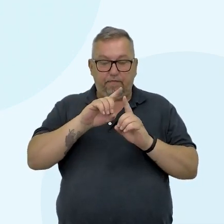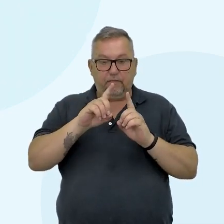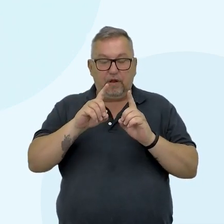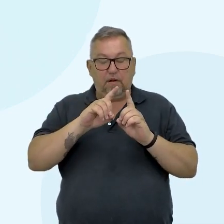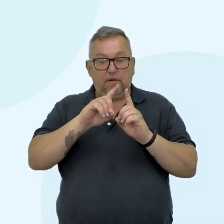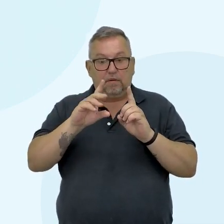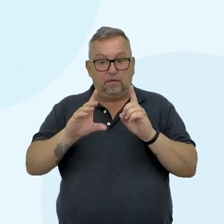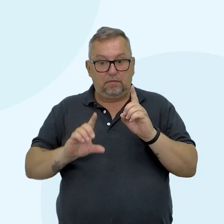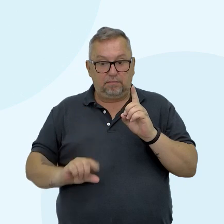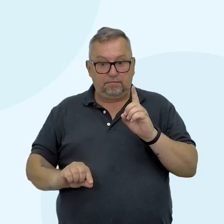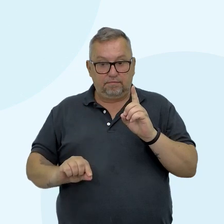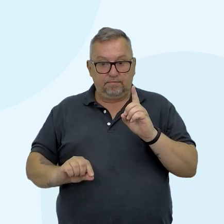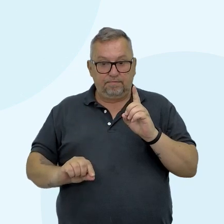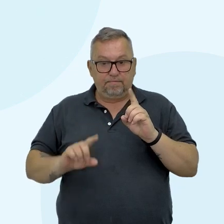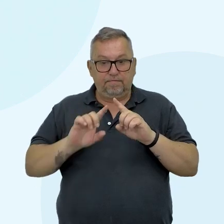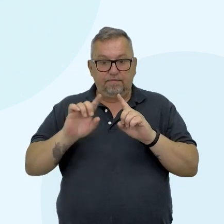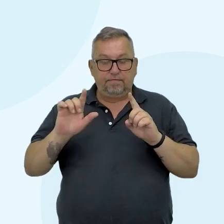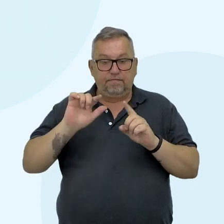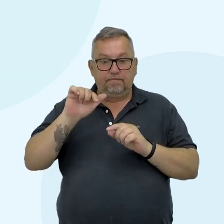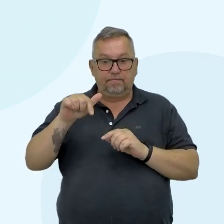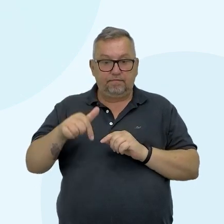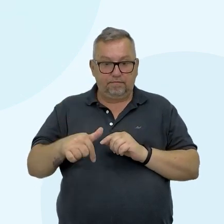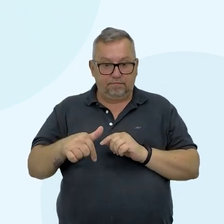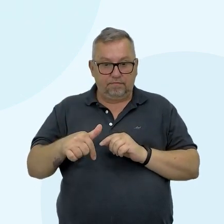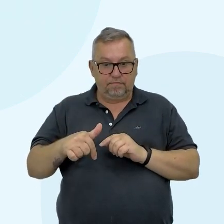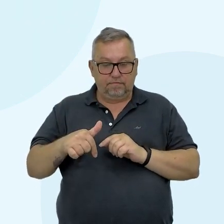essa realidade em partes para depois